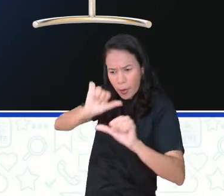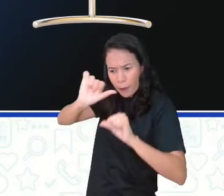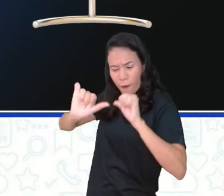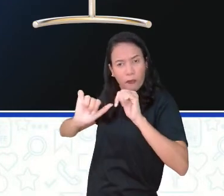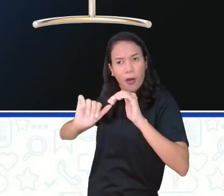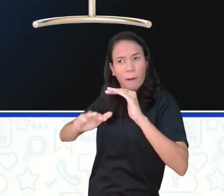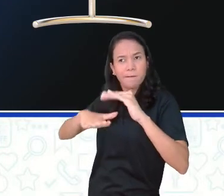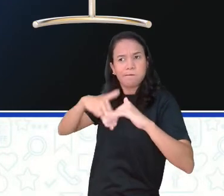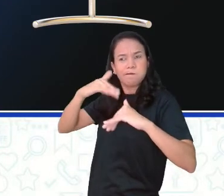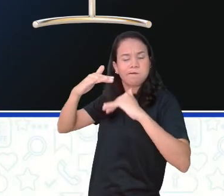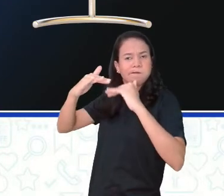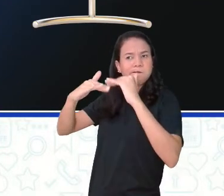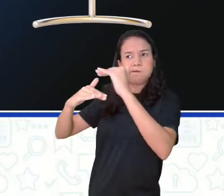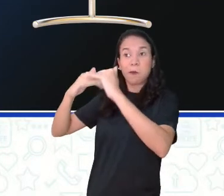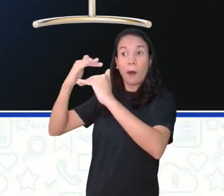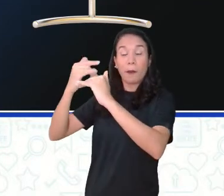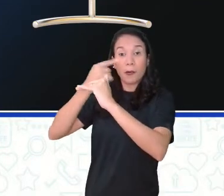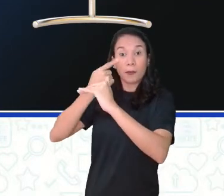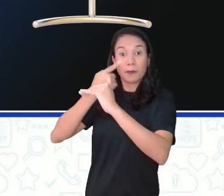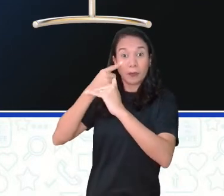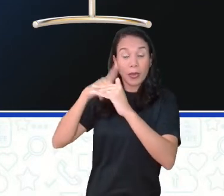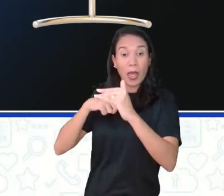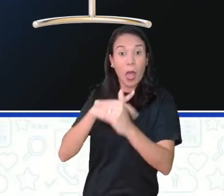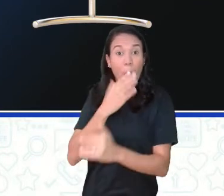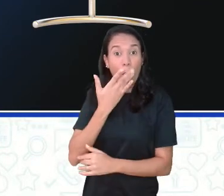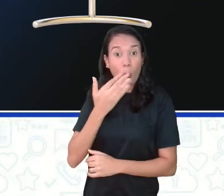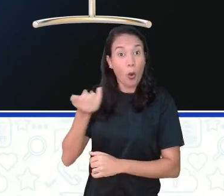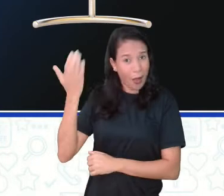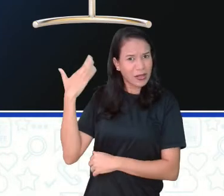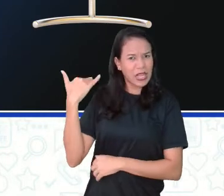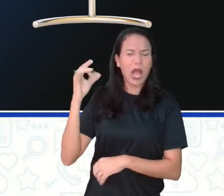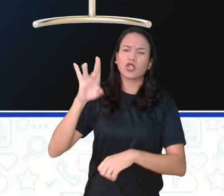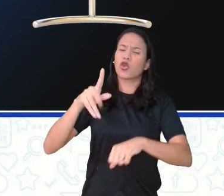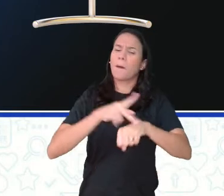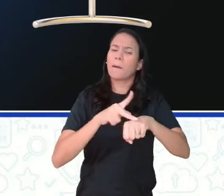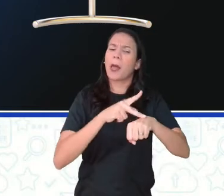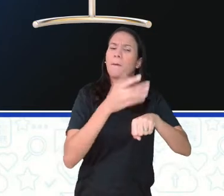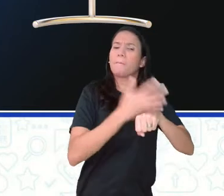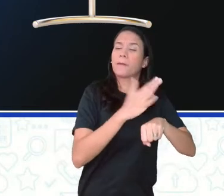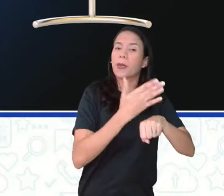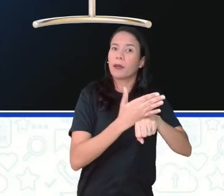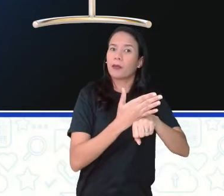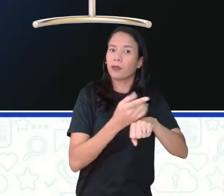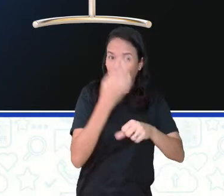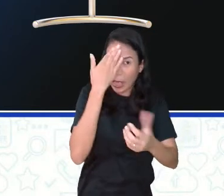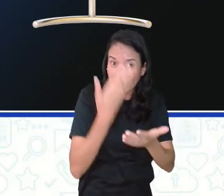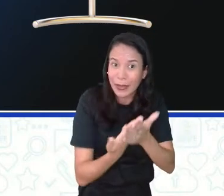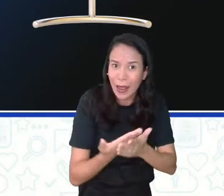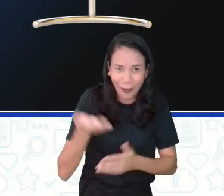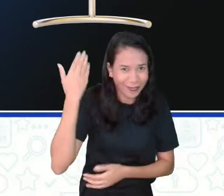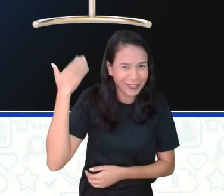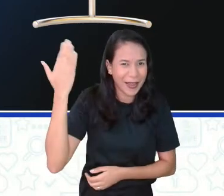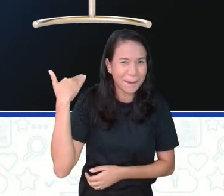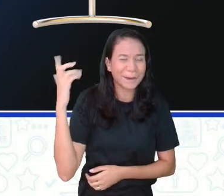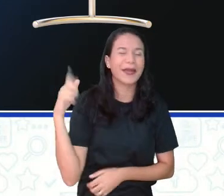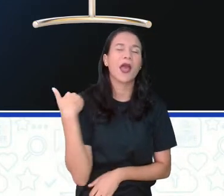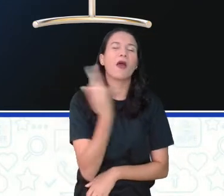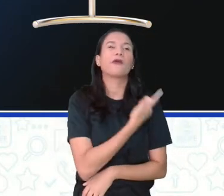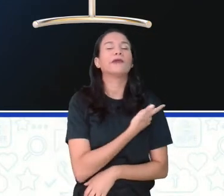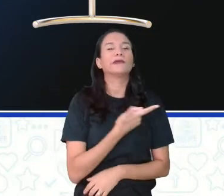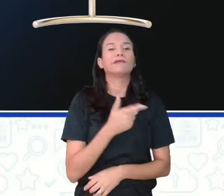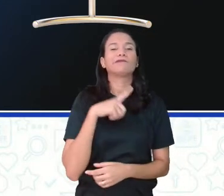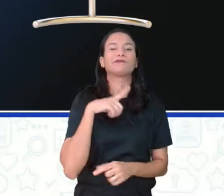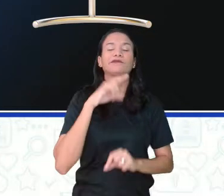não é mais necessário, aparece a TV colorida, que antes era preto e branco. Vocês acreditam que antes nós